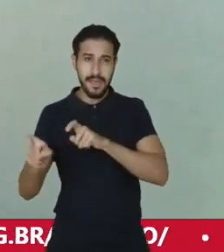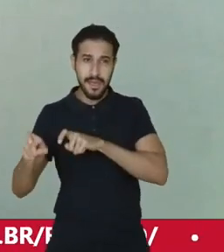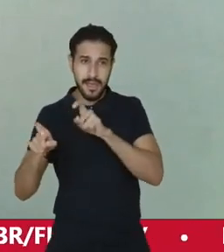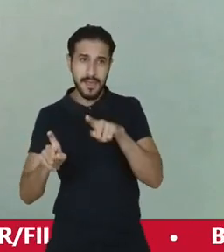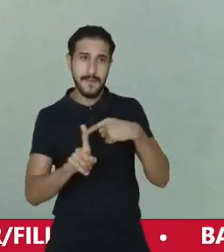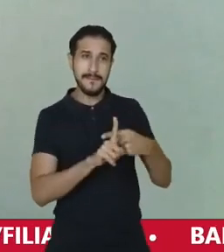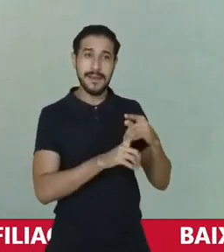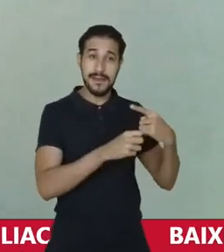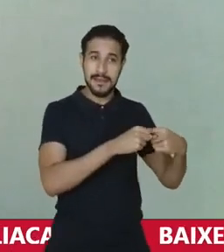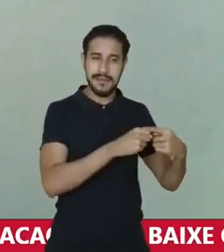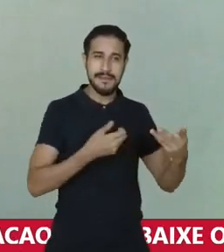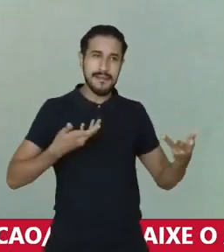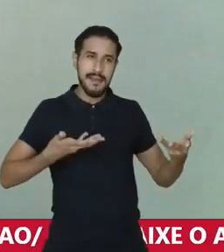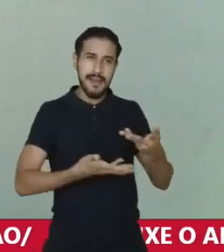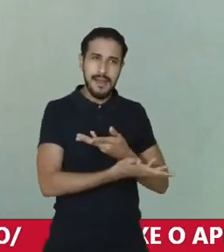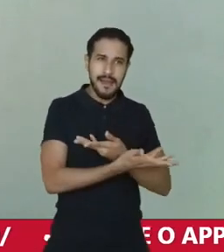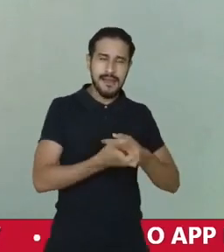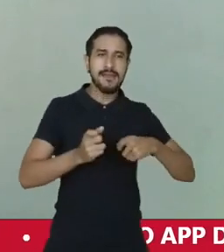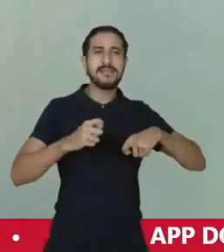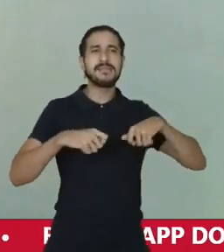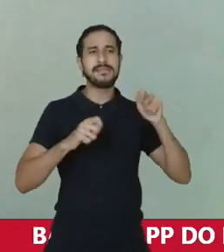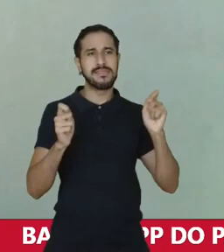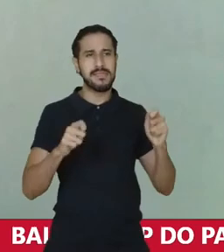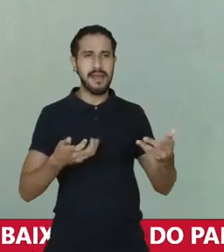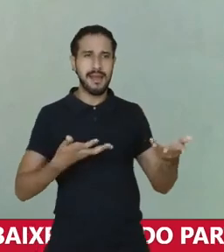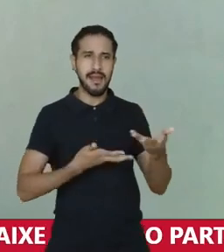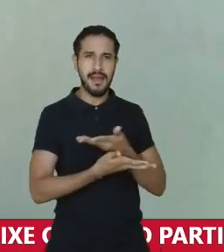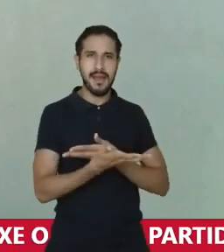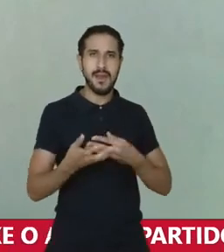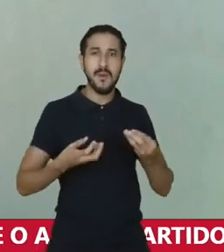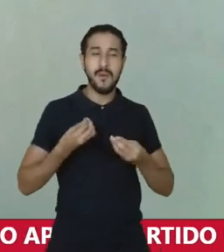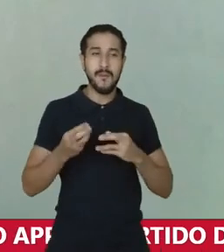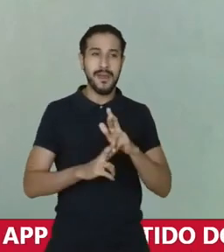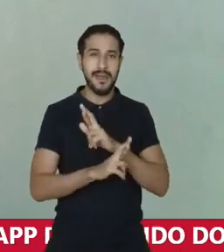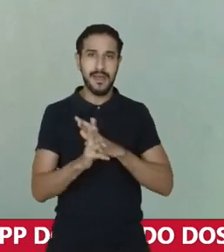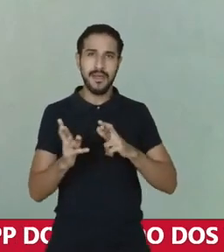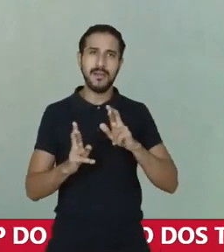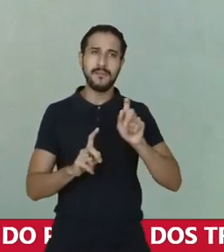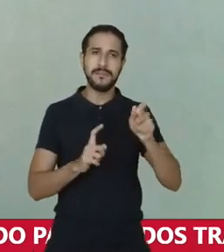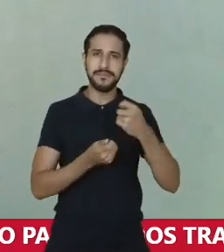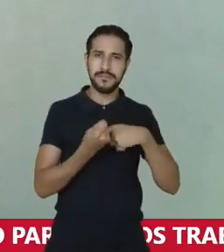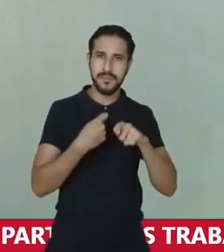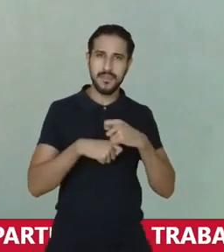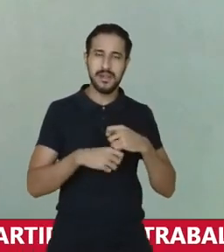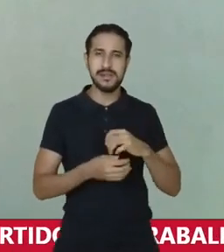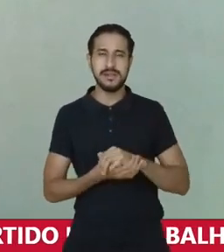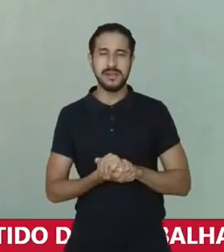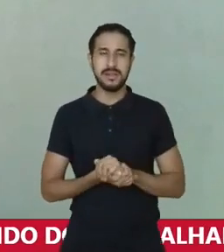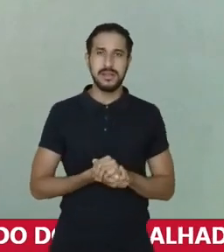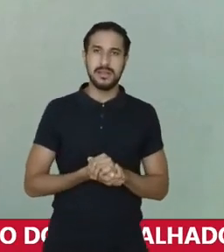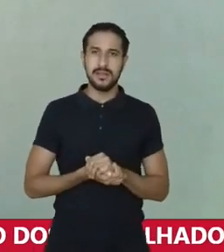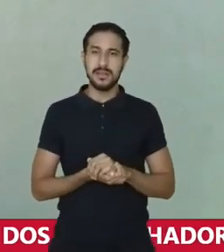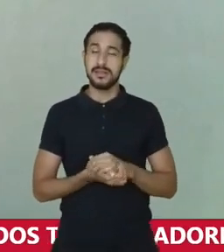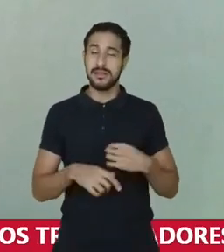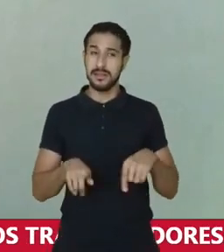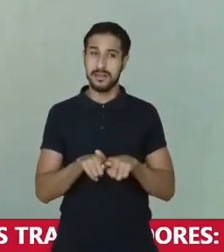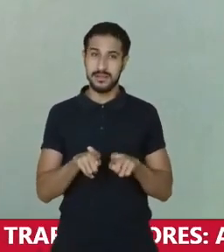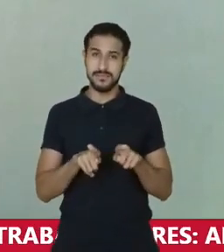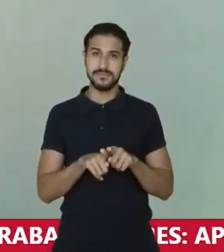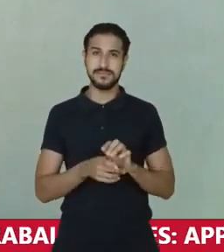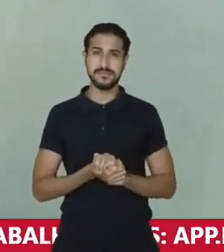e cidade possa ser mais amena vindo dessas relações econômicas, né? E